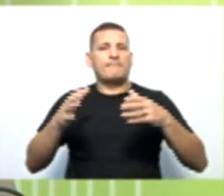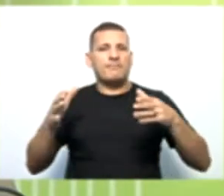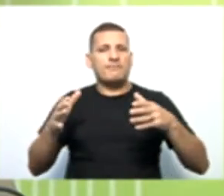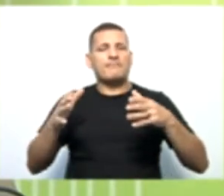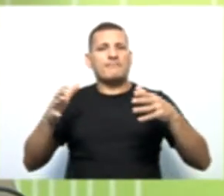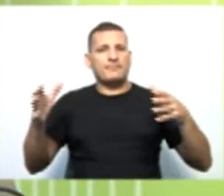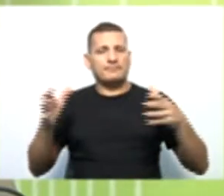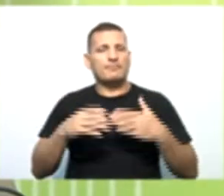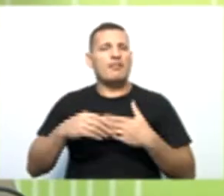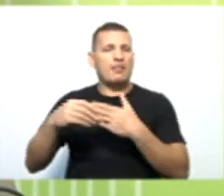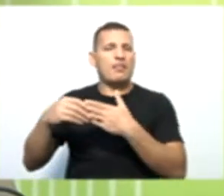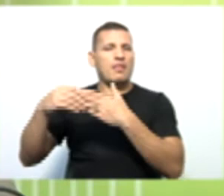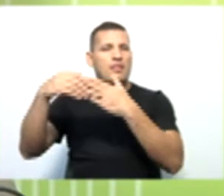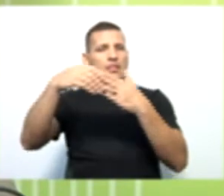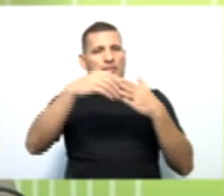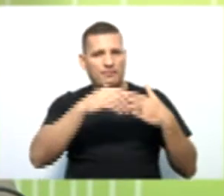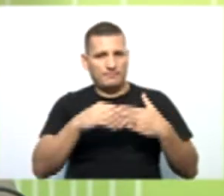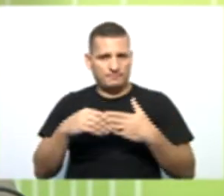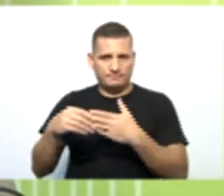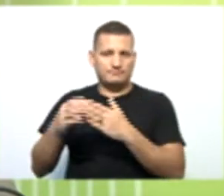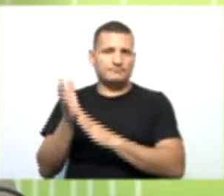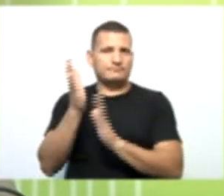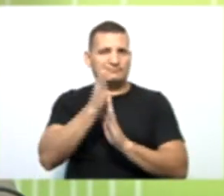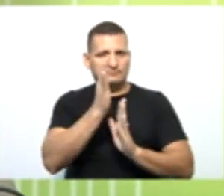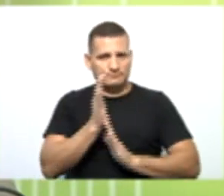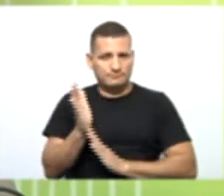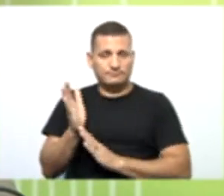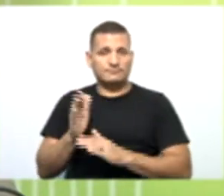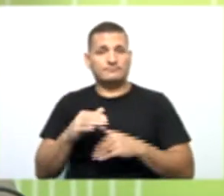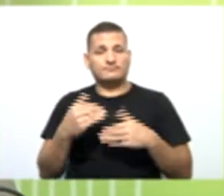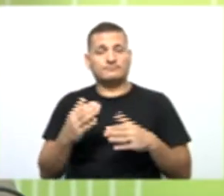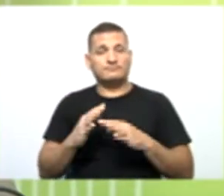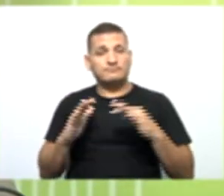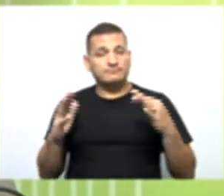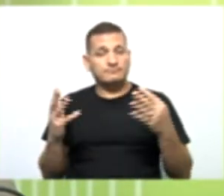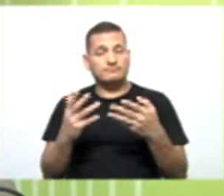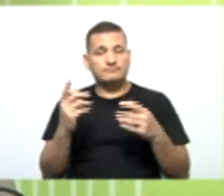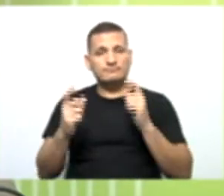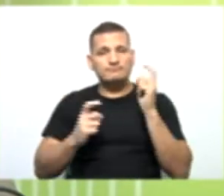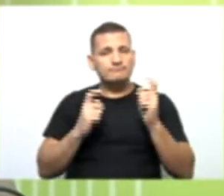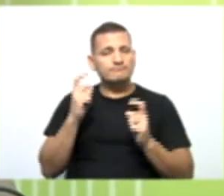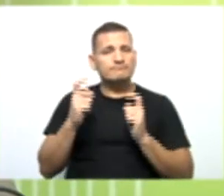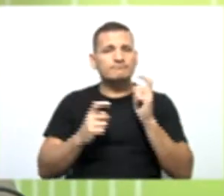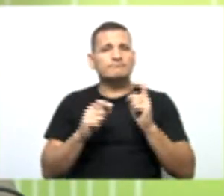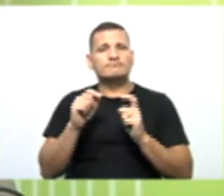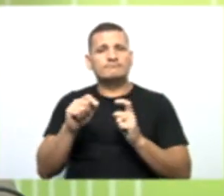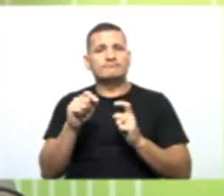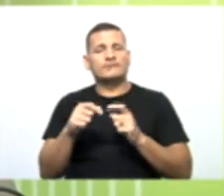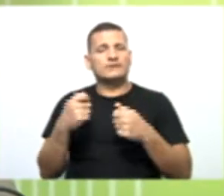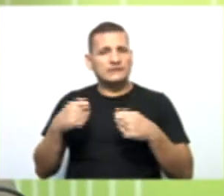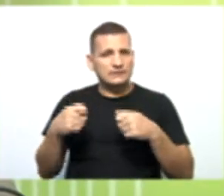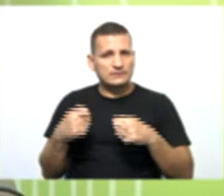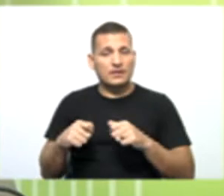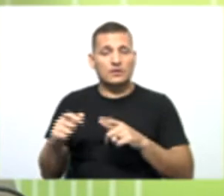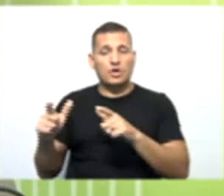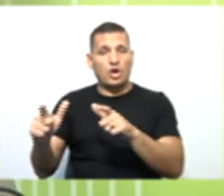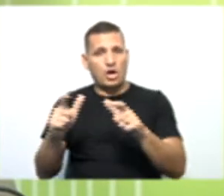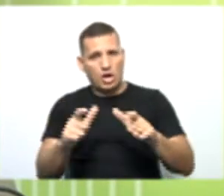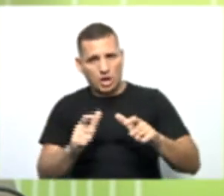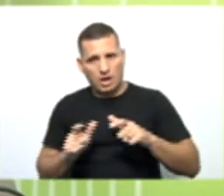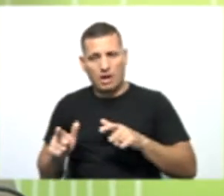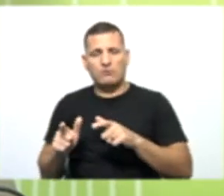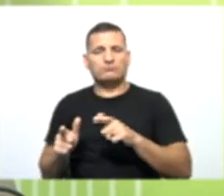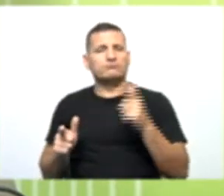a exportar, enfim. Então, todos preocupados em atender suas necessidades locais para que